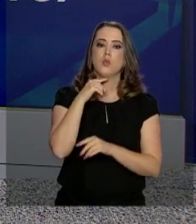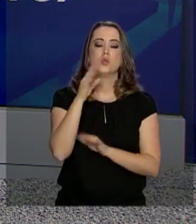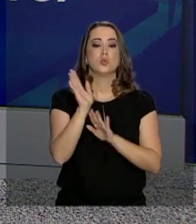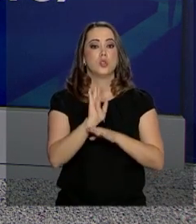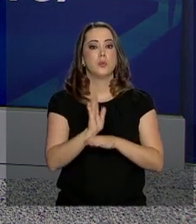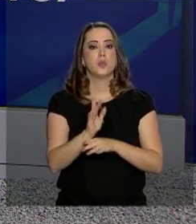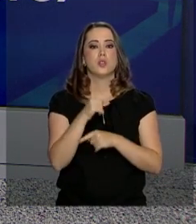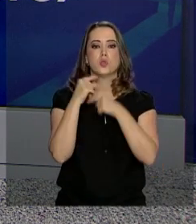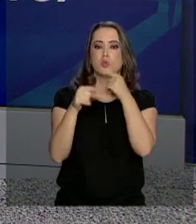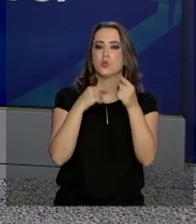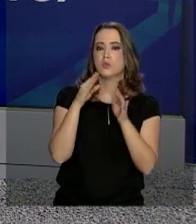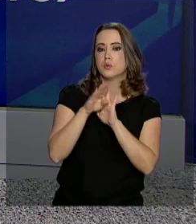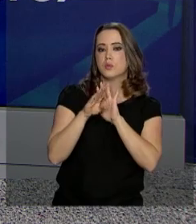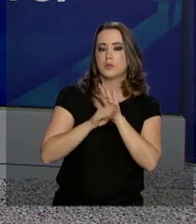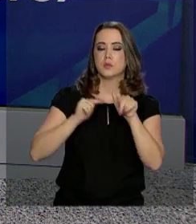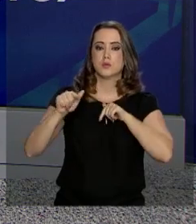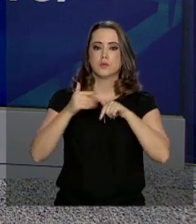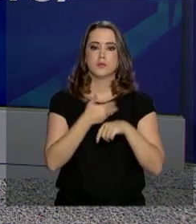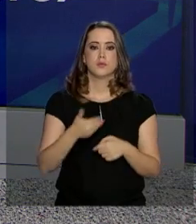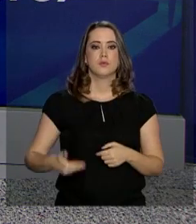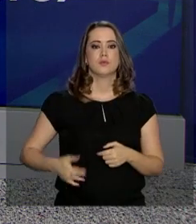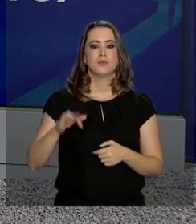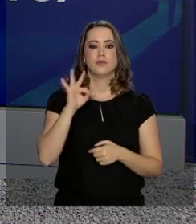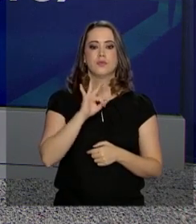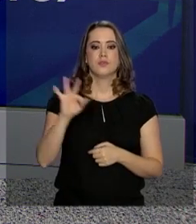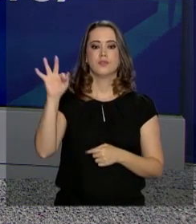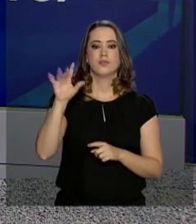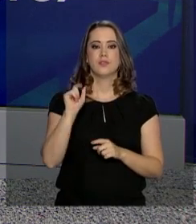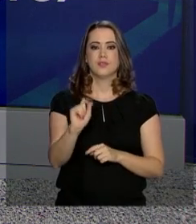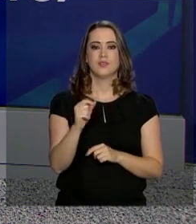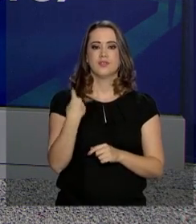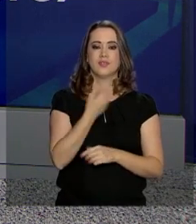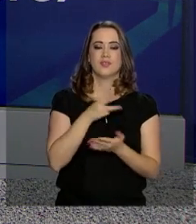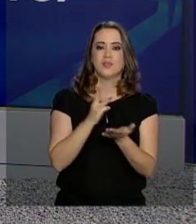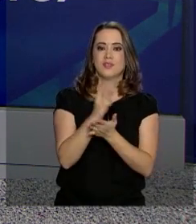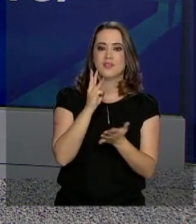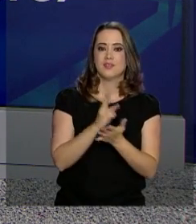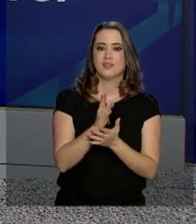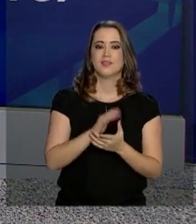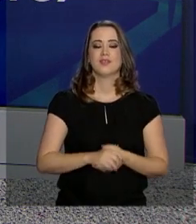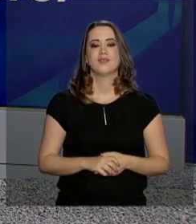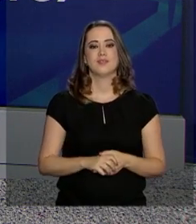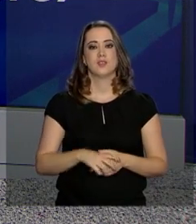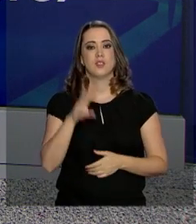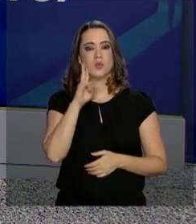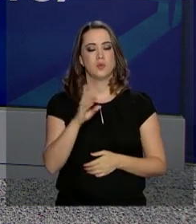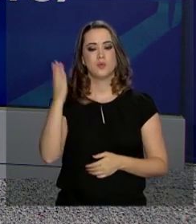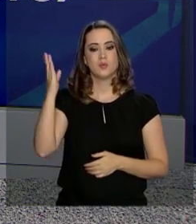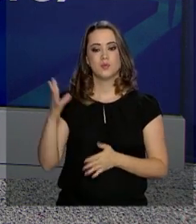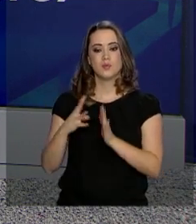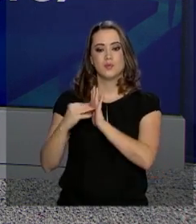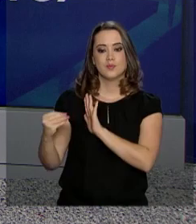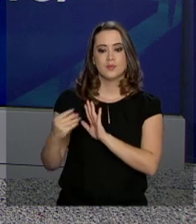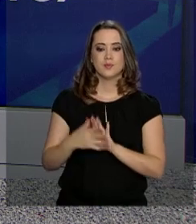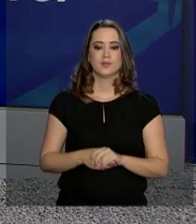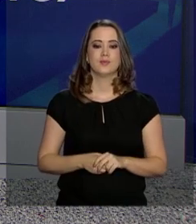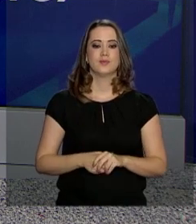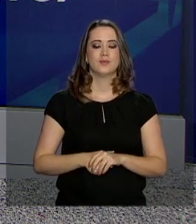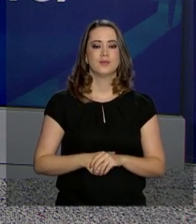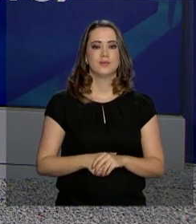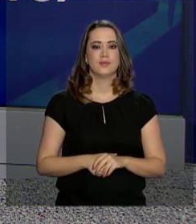reportagens e dúvidas sobre programas e ações do governo federal para o nosso WhatsApp. Então, anote aí, é